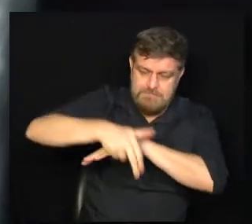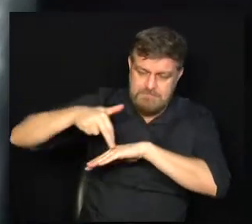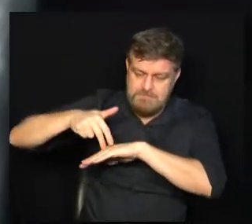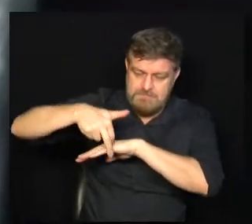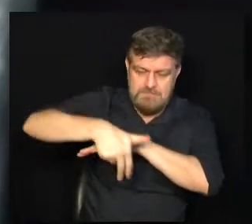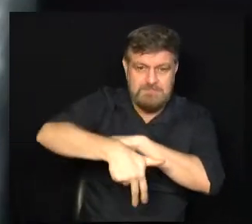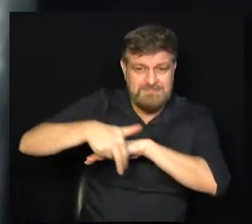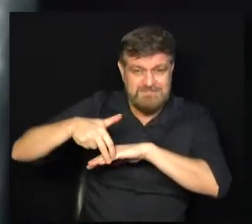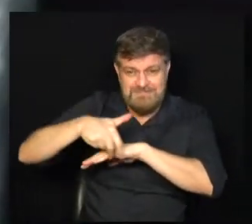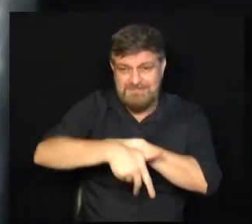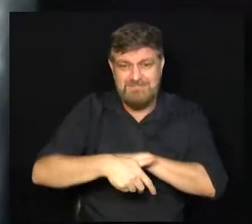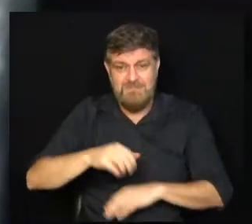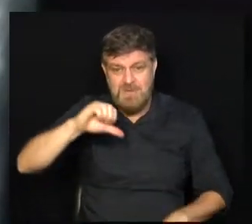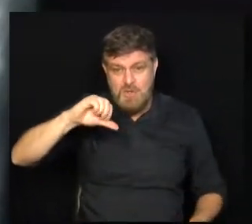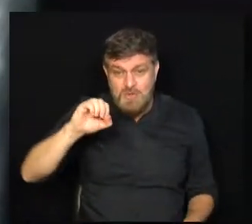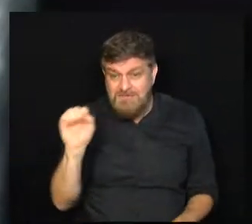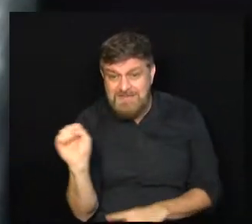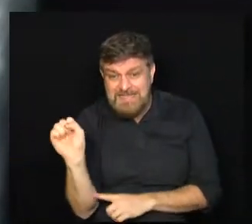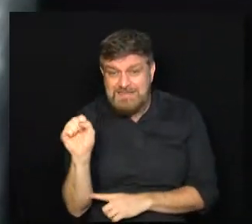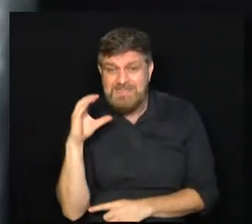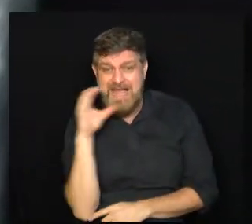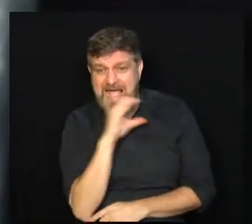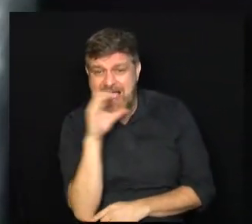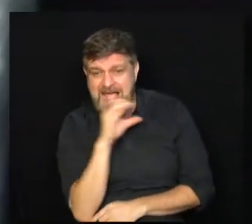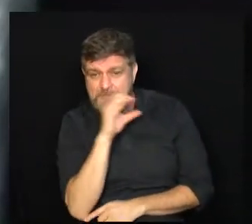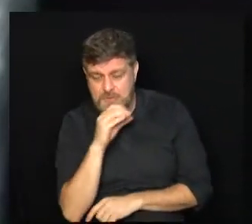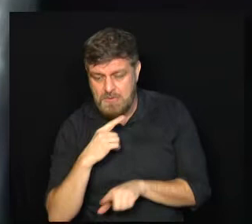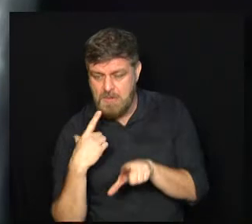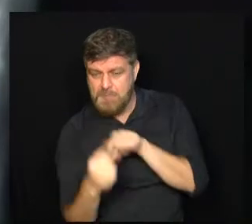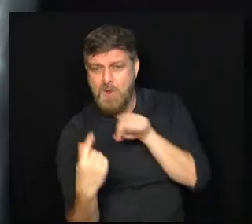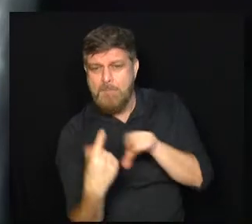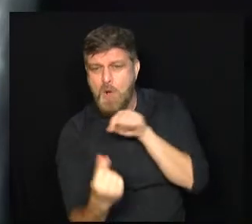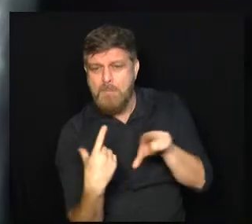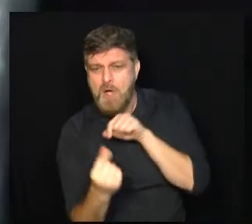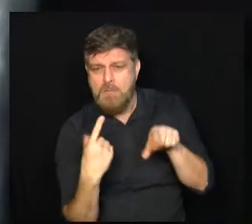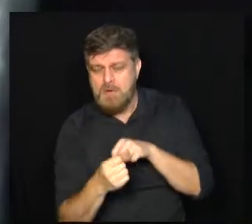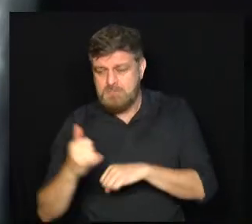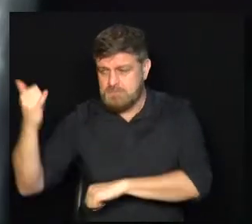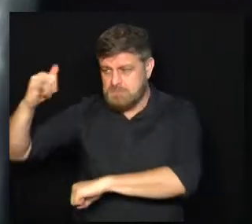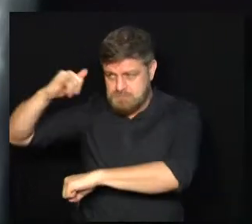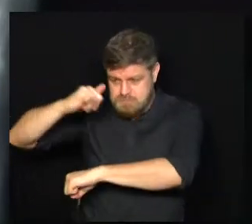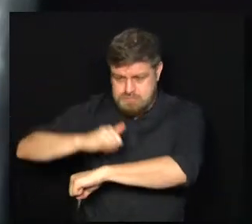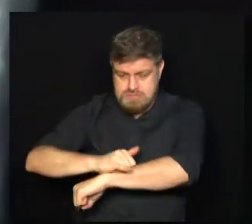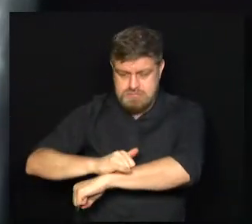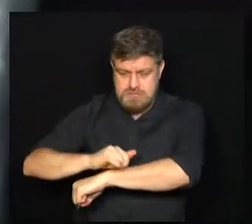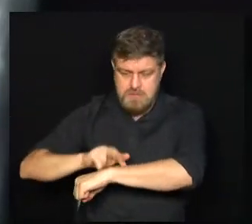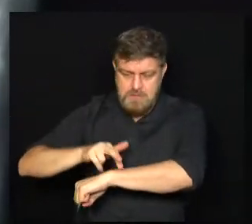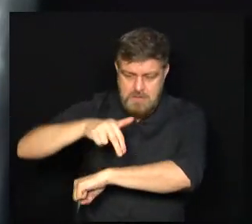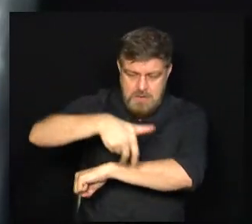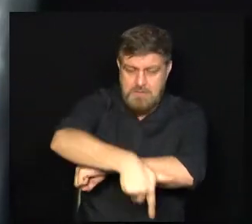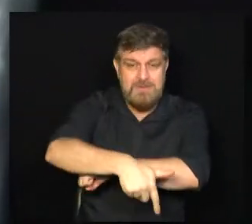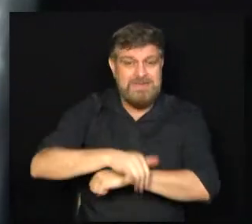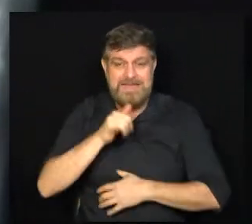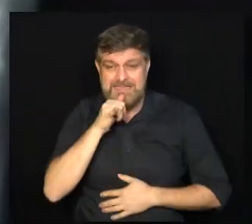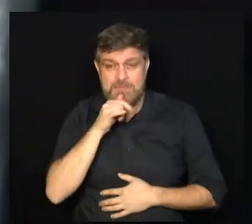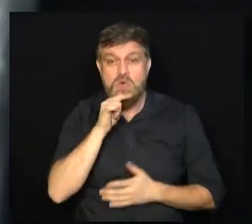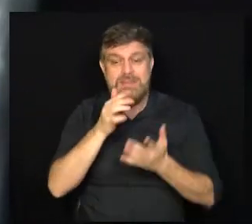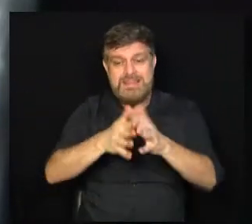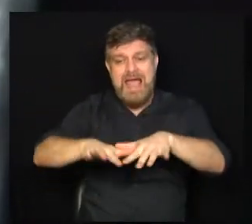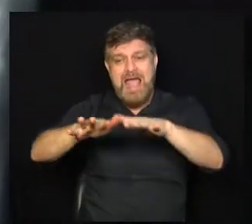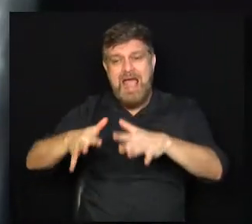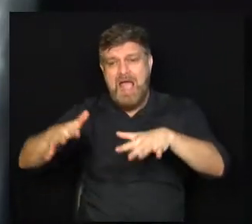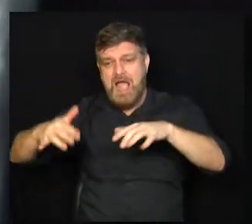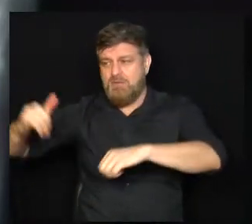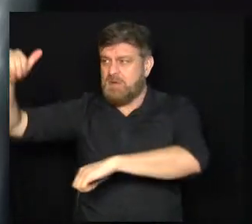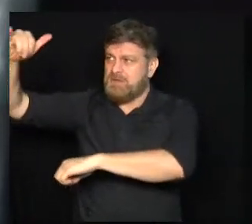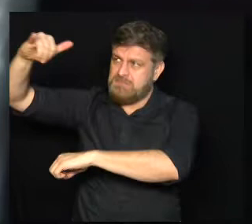acontecer em até 90 segundos, a gente precisa estar preparado para pousar na água, pousar em ambiente